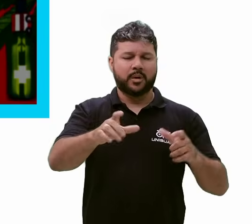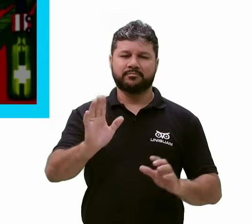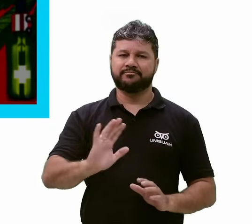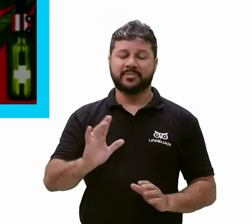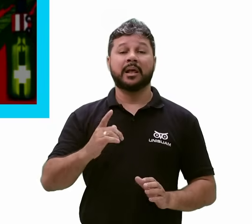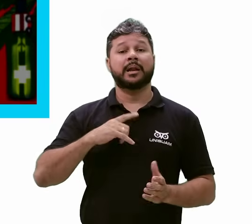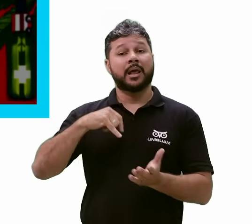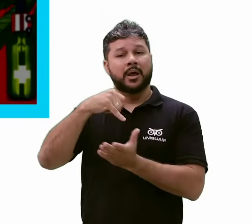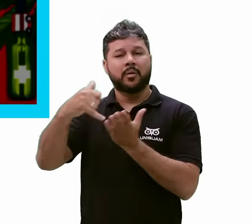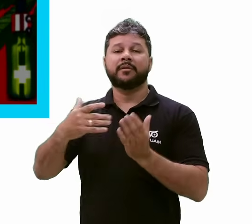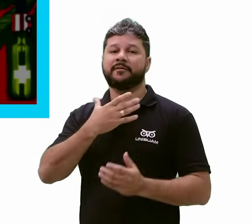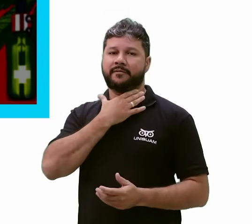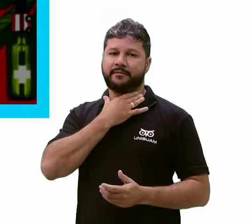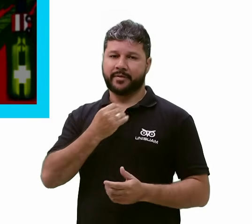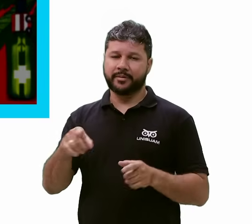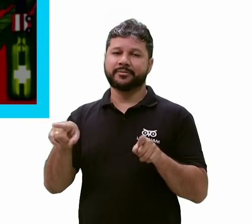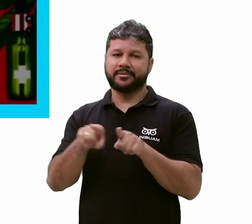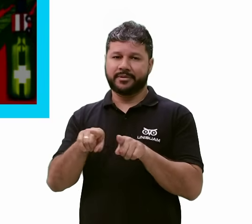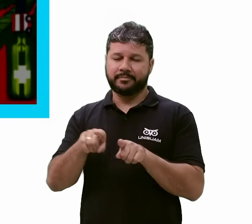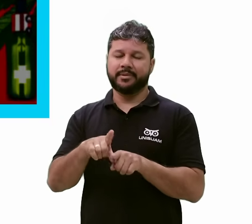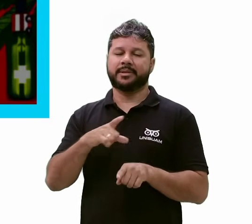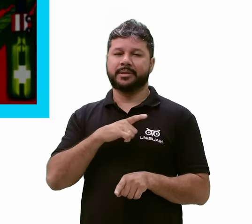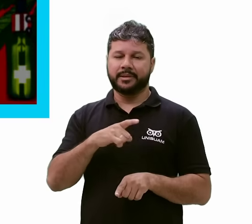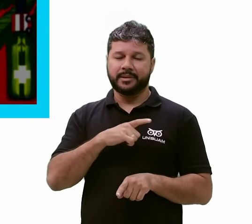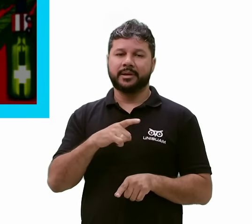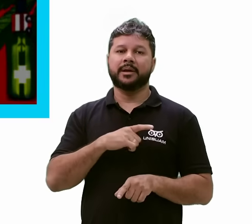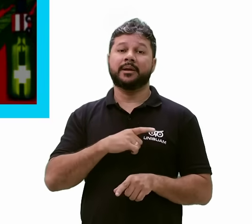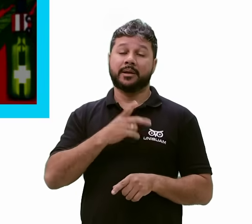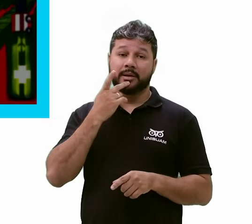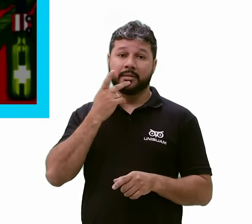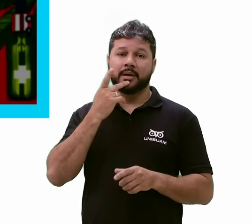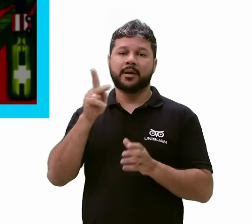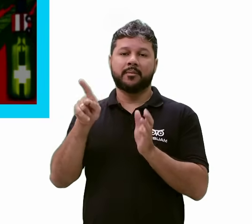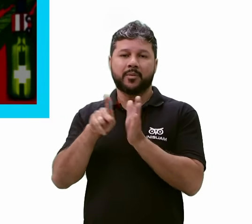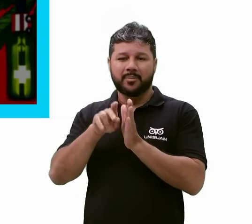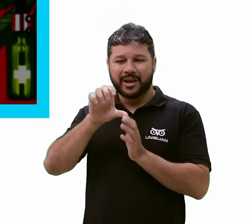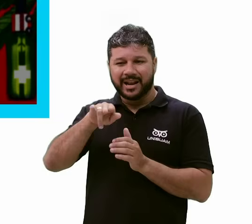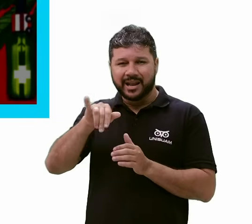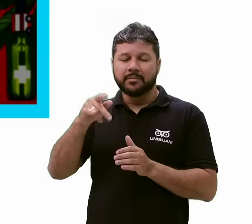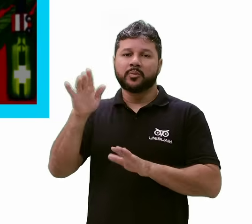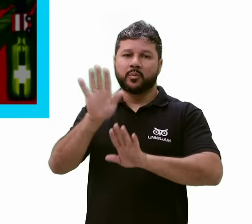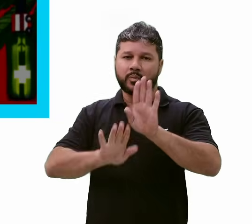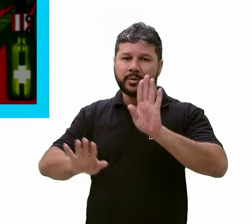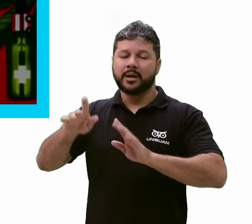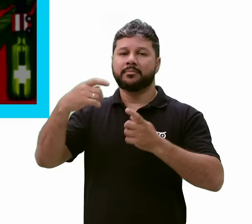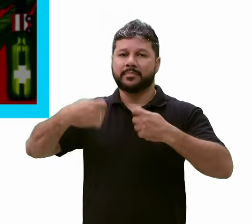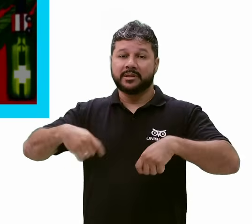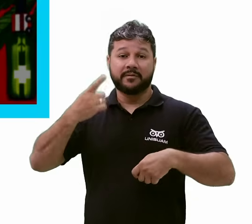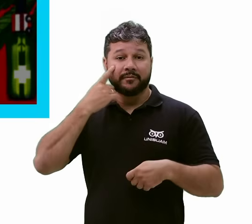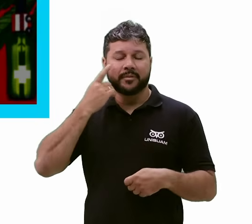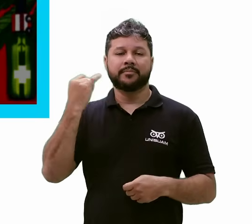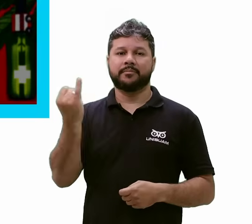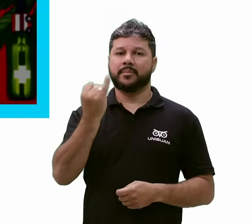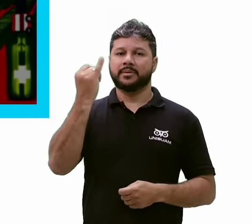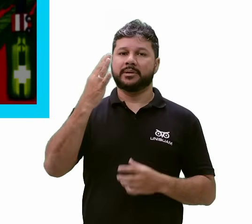porque existem óleos falsos, falsificados. Às vezes nem são de cannabis, tá? Então, isso é muito